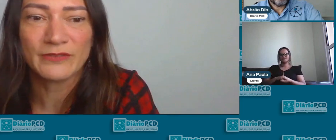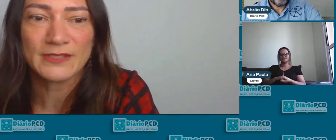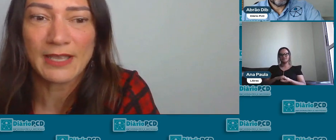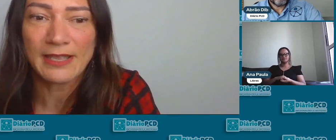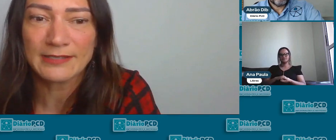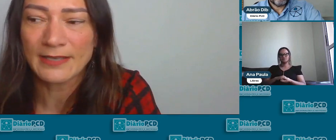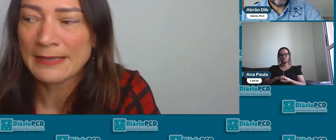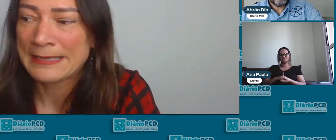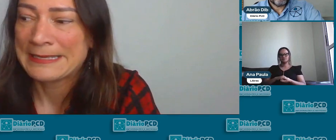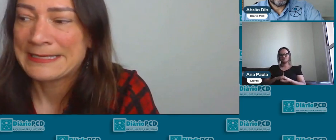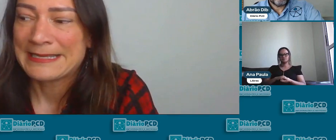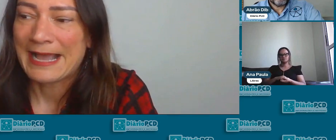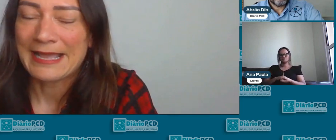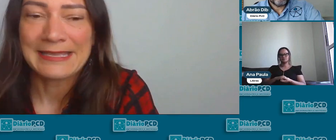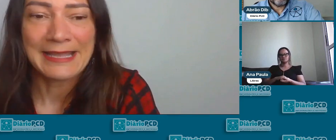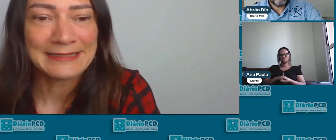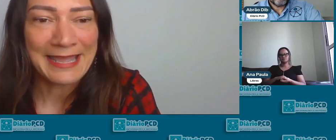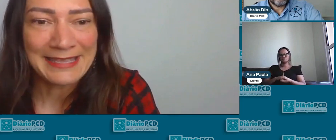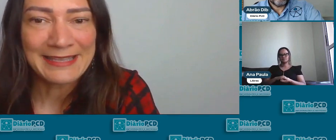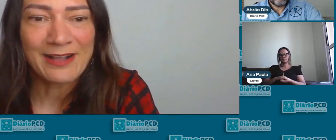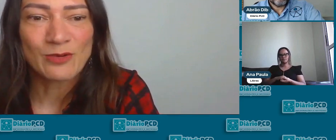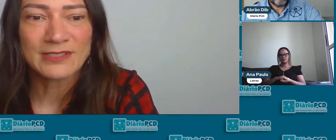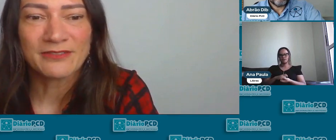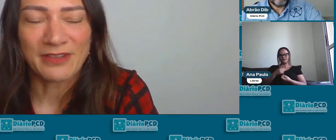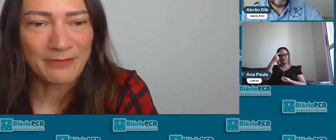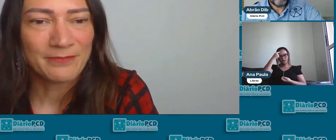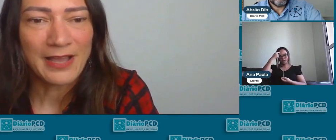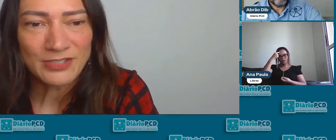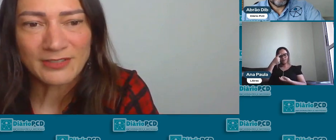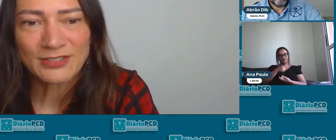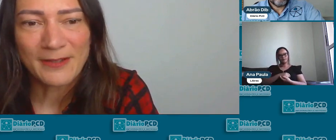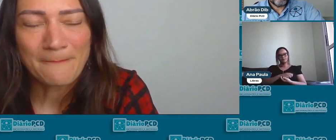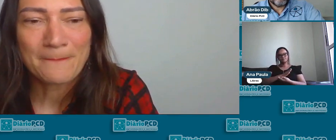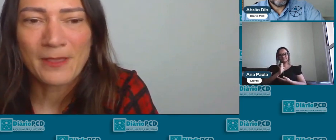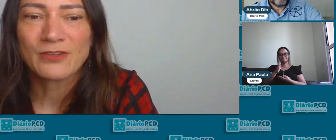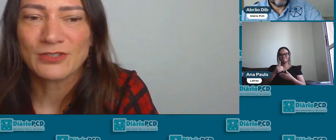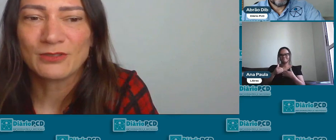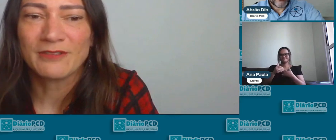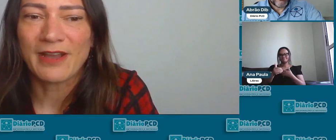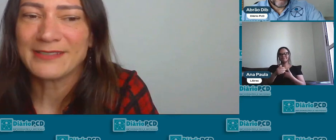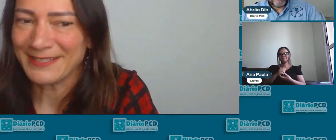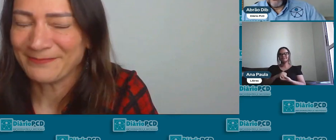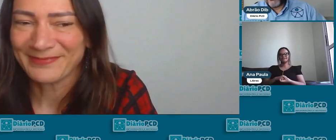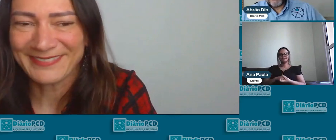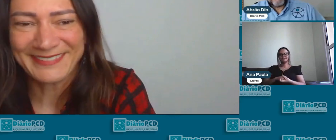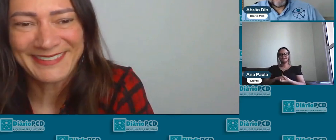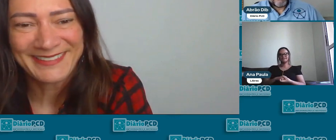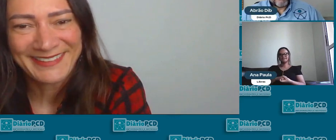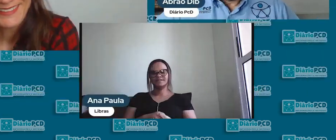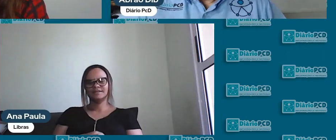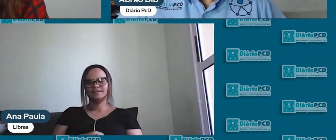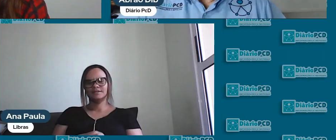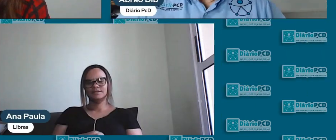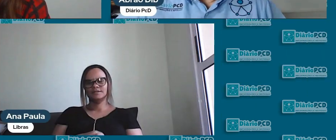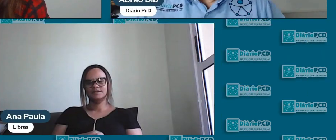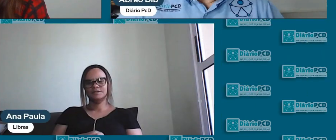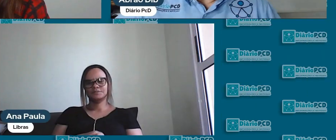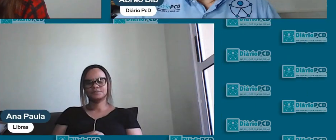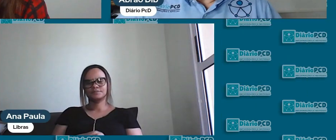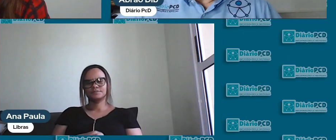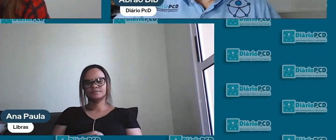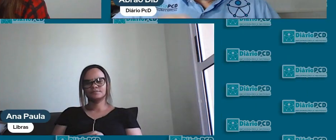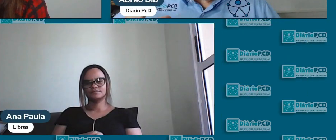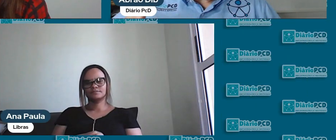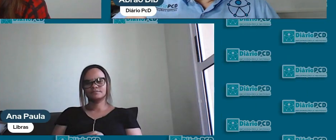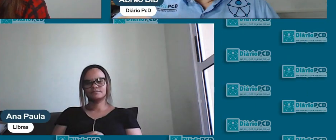pessoa com deficiência. Aí a ideia é que a coisa vá adiante, né? Acredito que vai sim. Doutora, eu